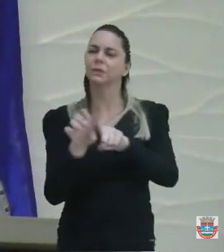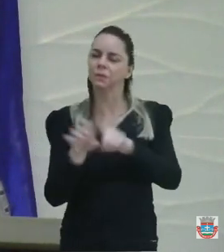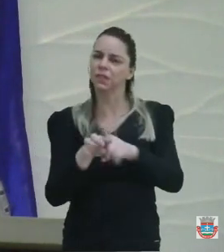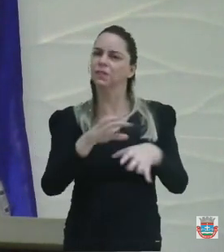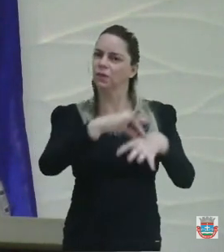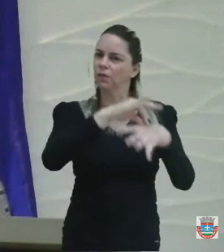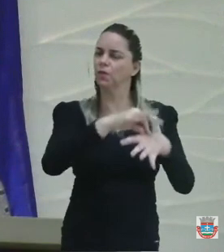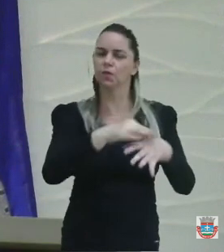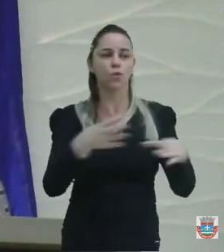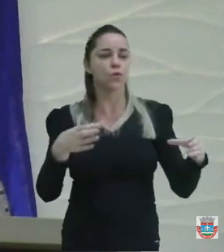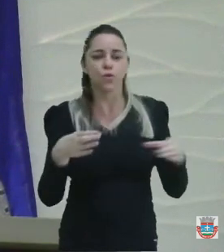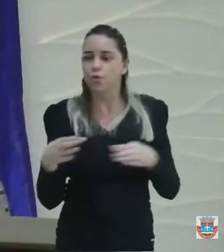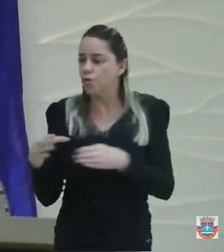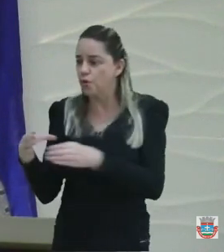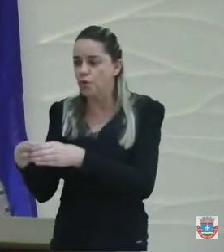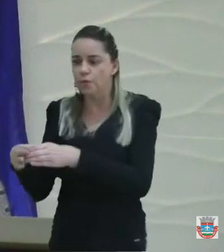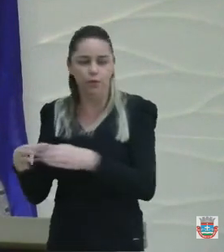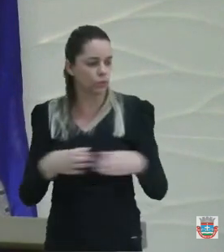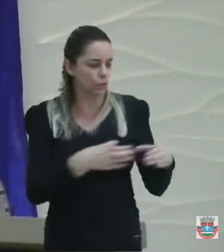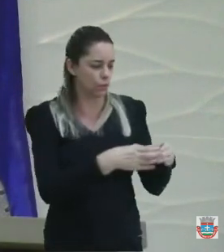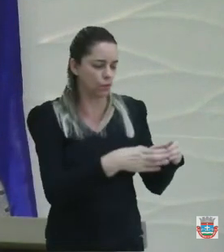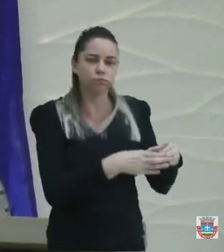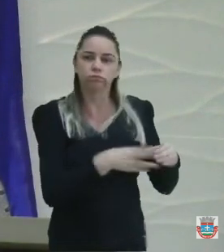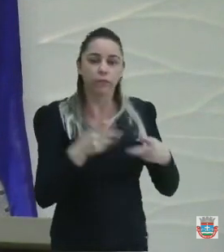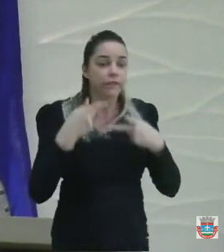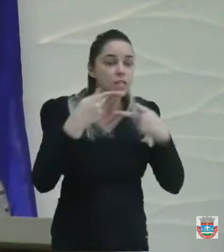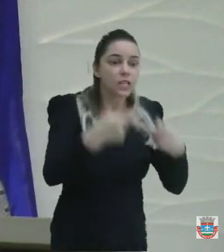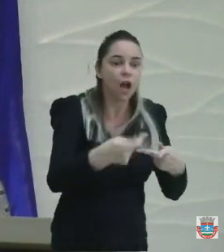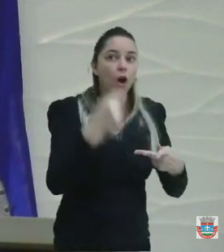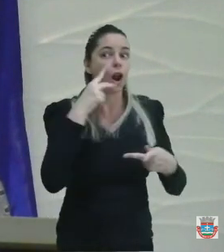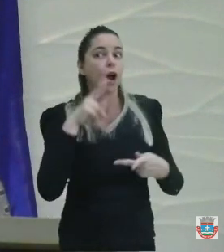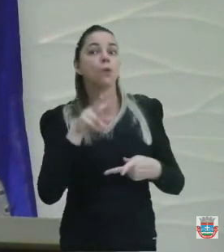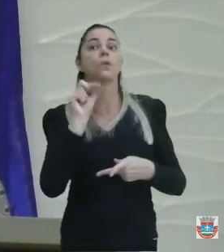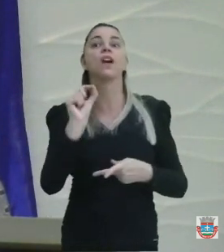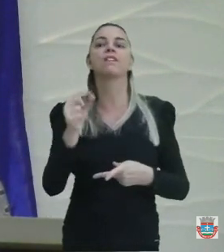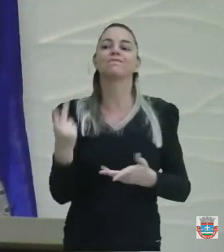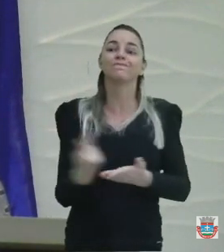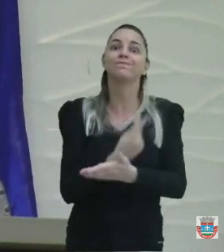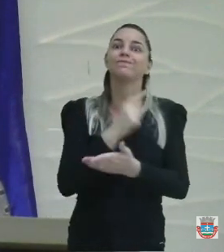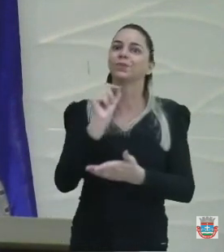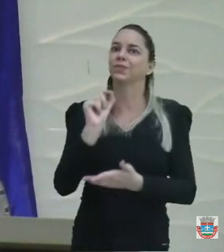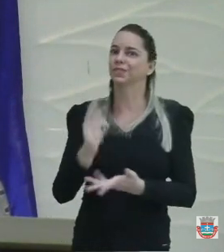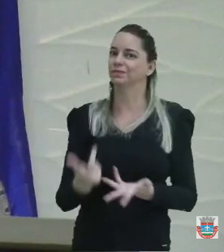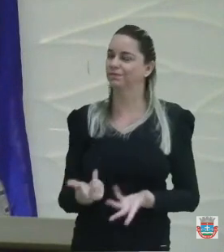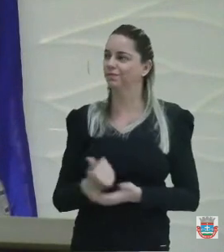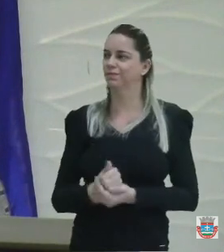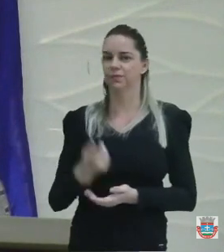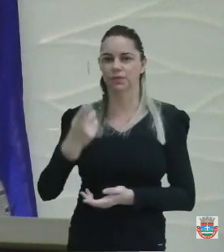comissão para ver o que aconteceu, o que está acontecendo lá no matadouro.